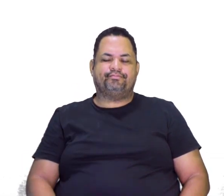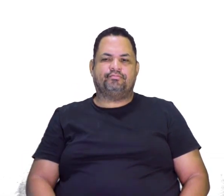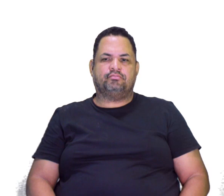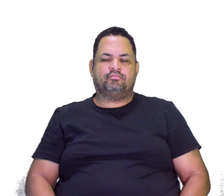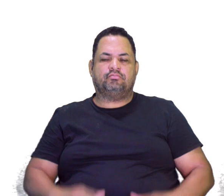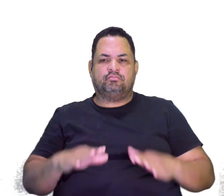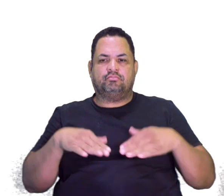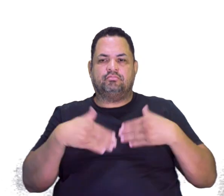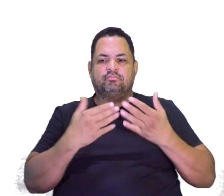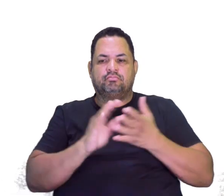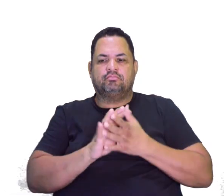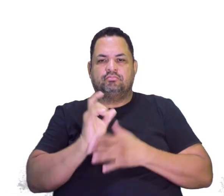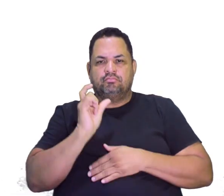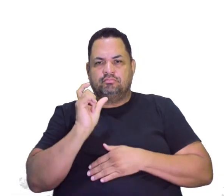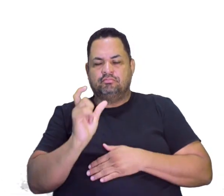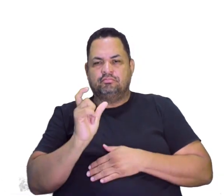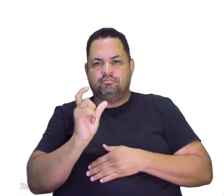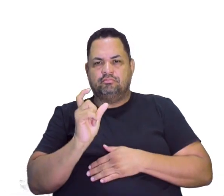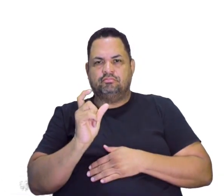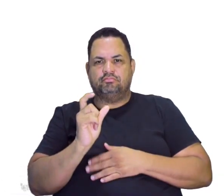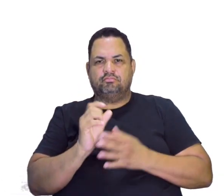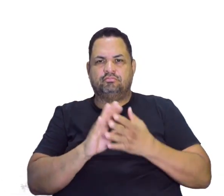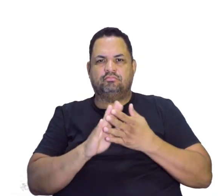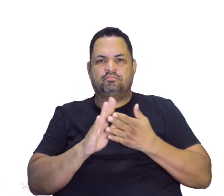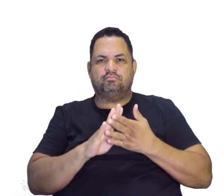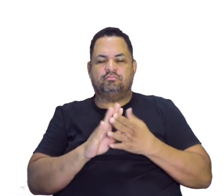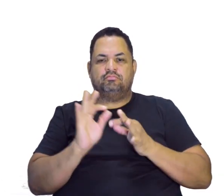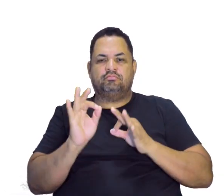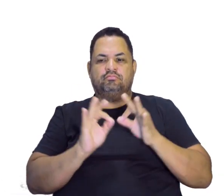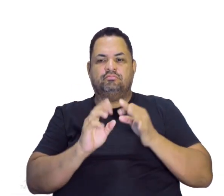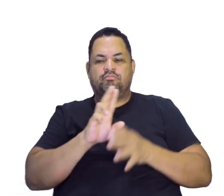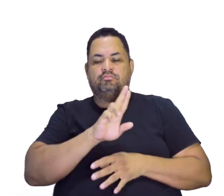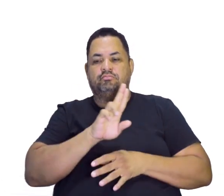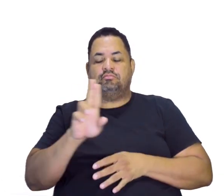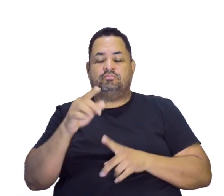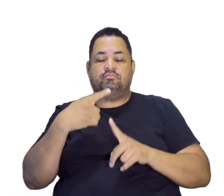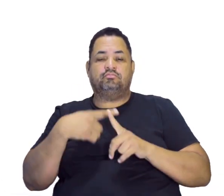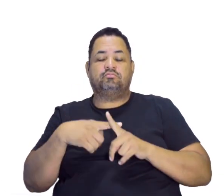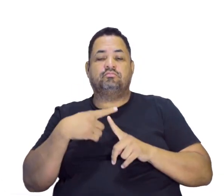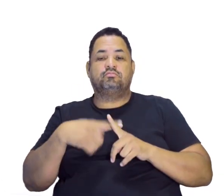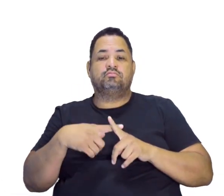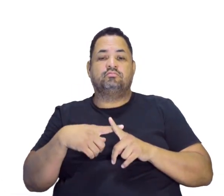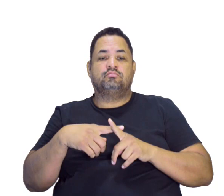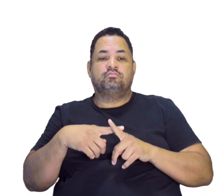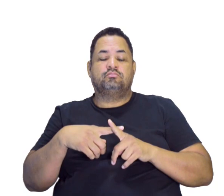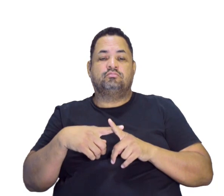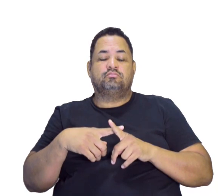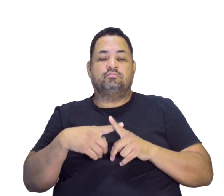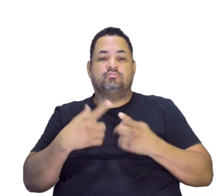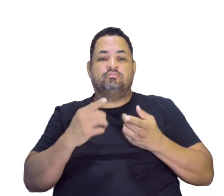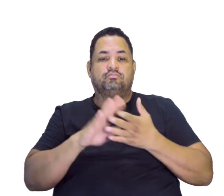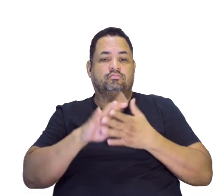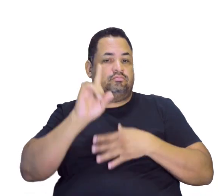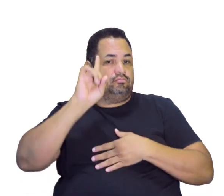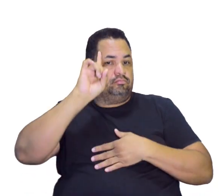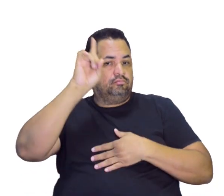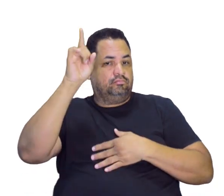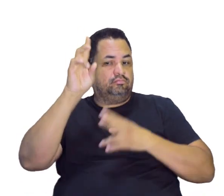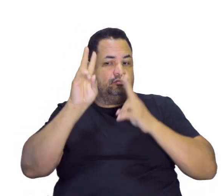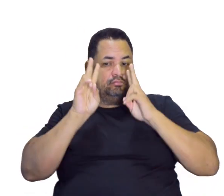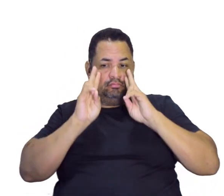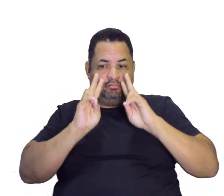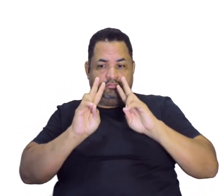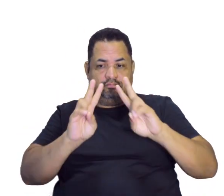uma mesma palavra né então ele colocou esse nome aí porque ele teve uma ideia uma